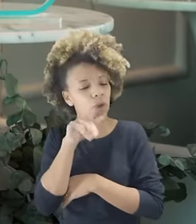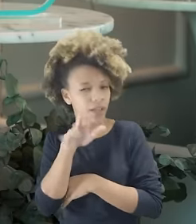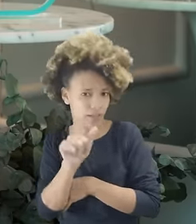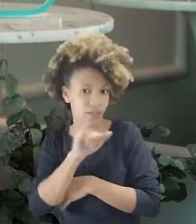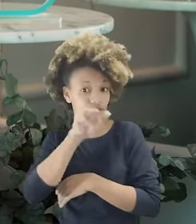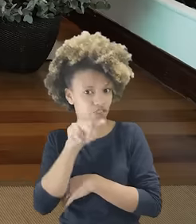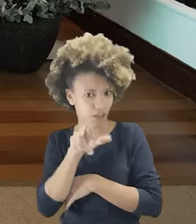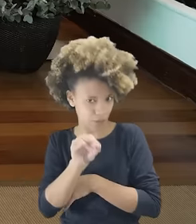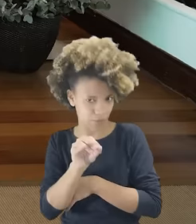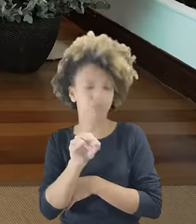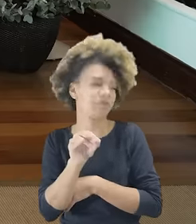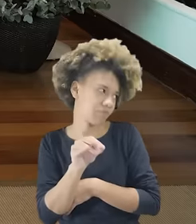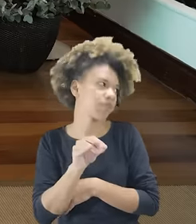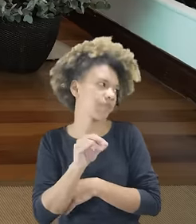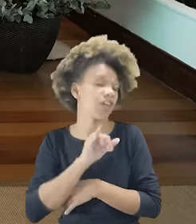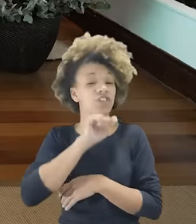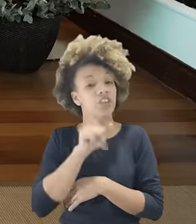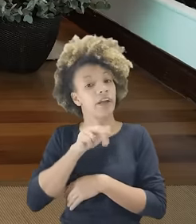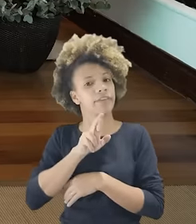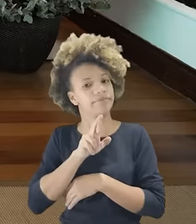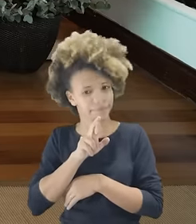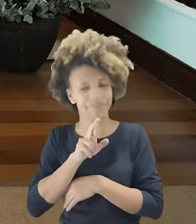que é o que ele